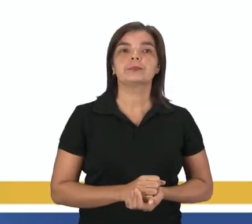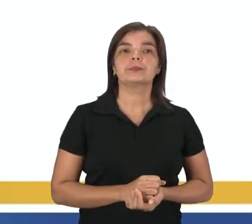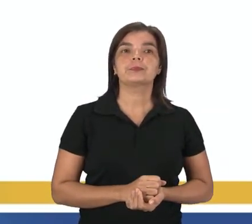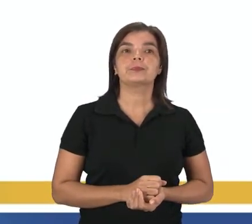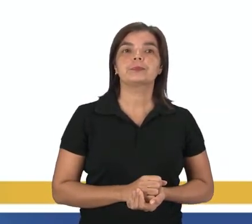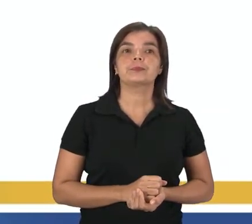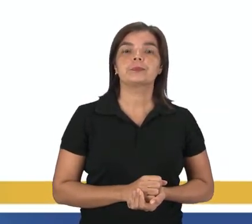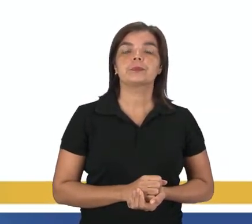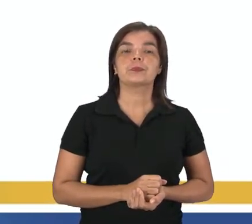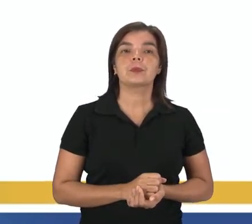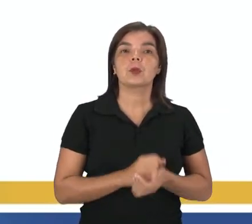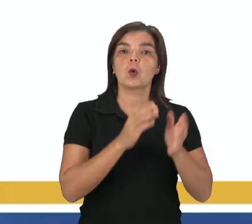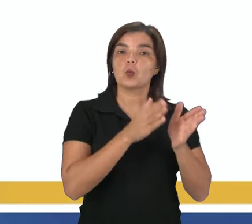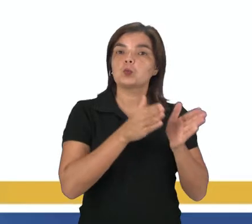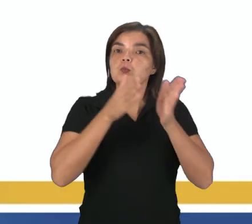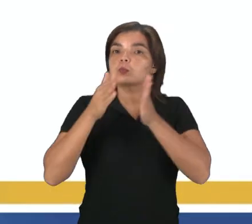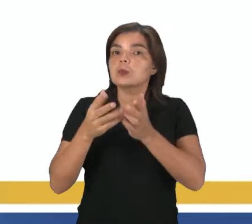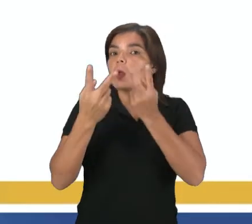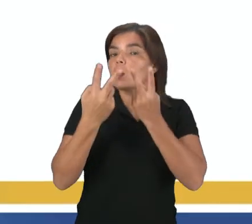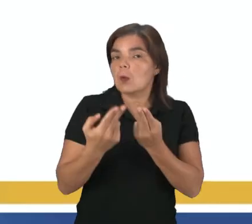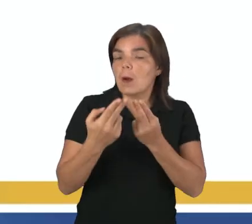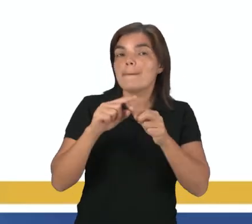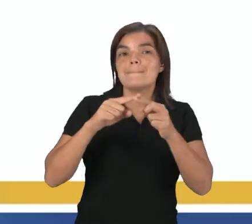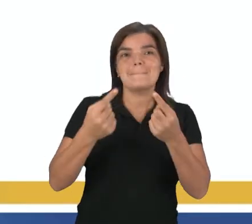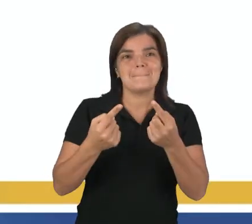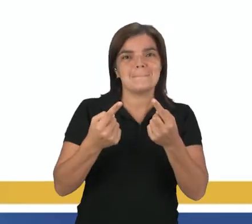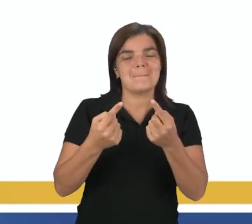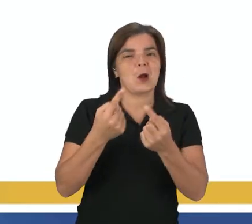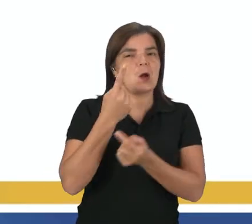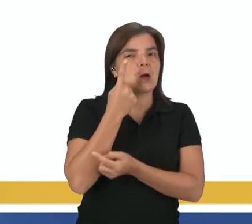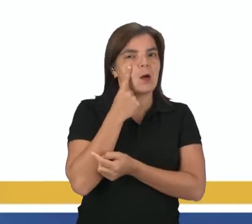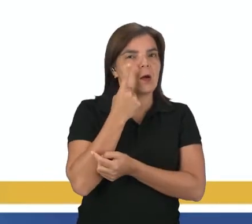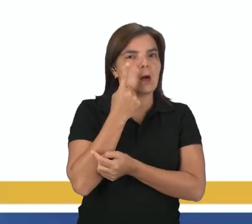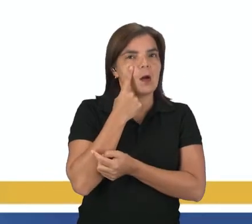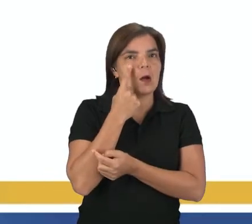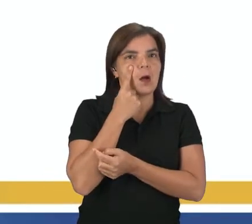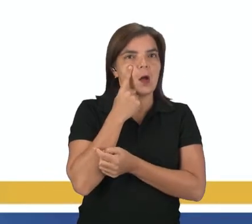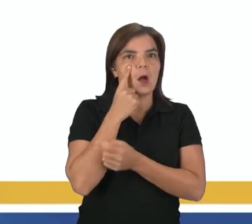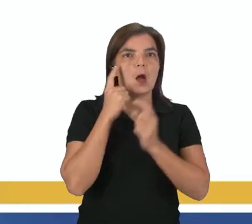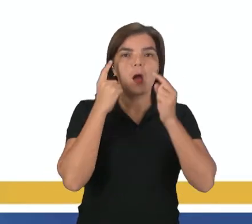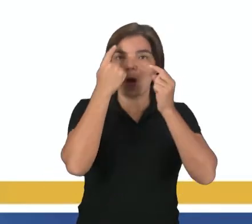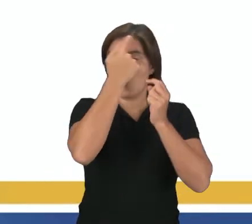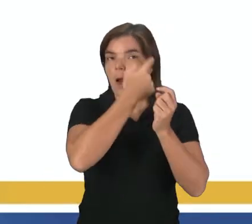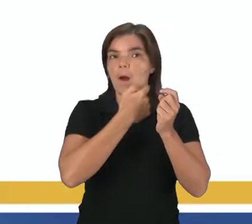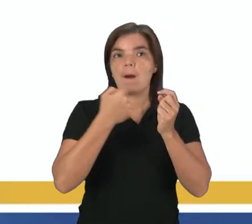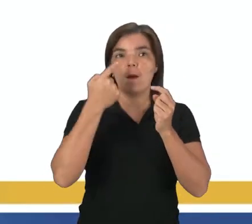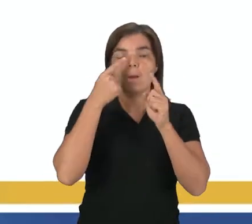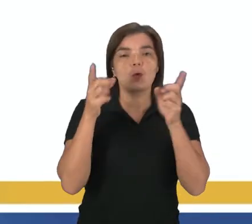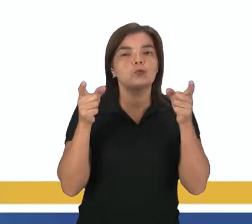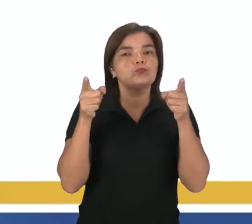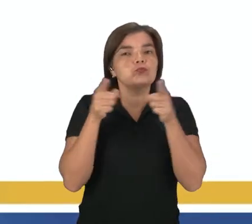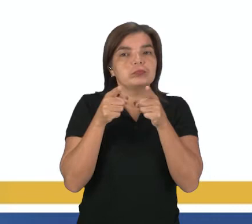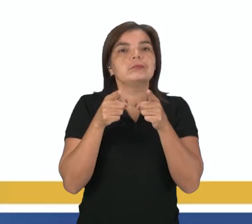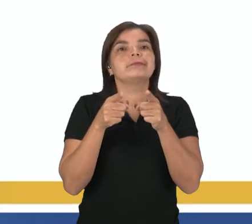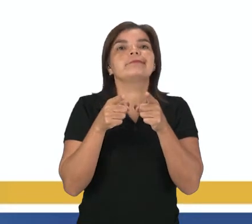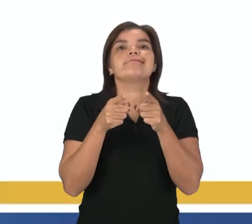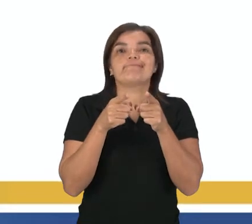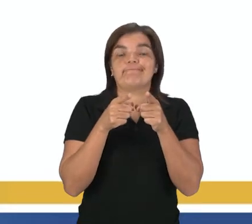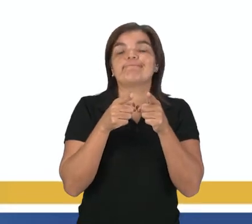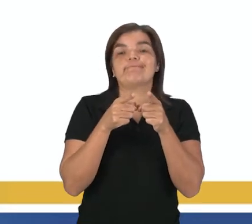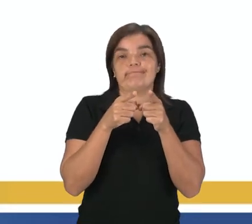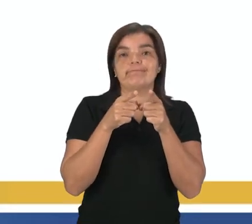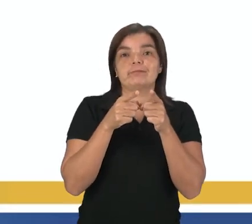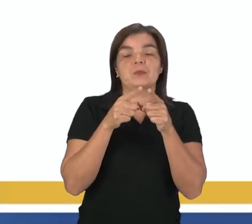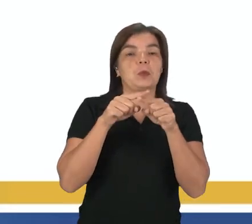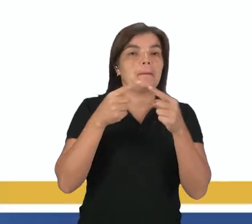como é que eu posso dizer? Ela foi deslocada da mesma forma. Só que se nós observarmos ali a cabeça da bonequinha, ela já diminuiu. Então, ela